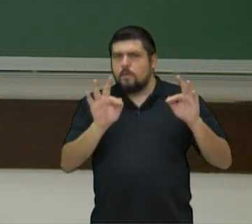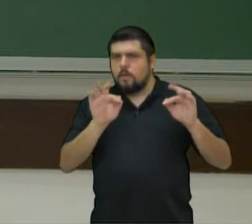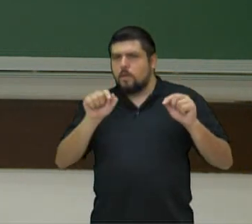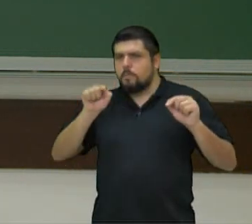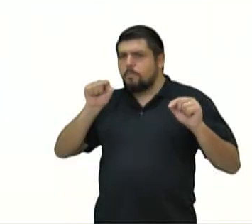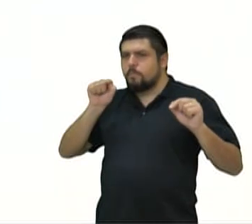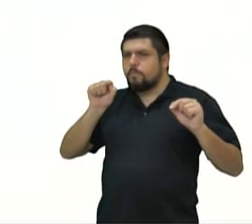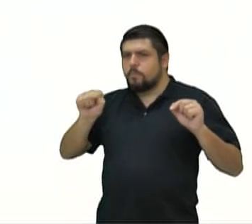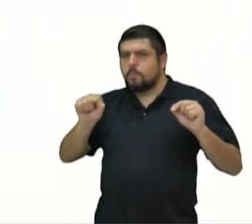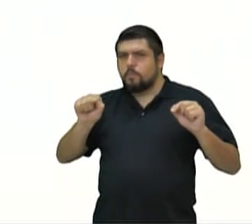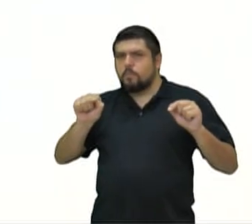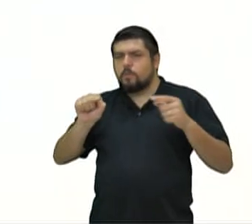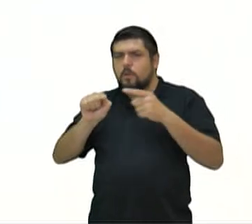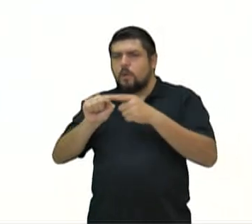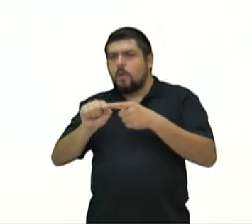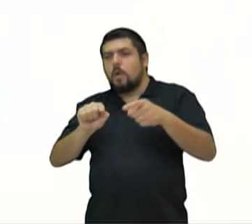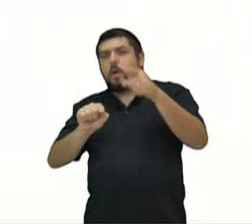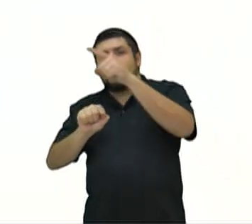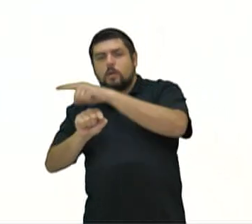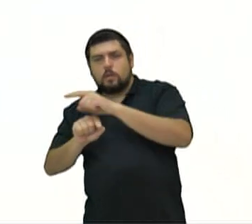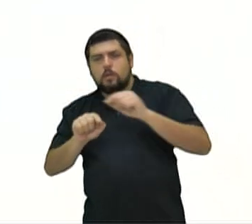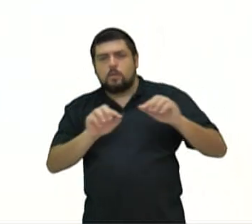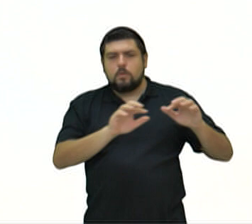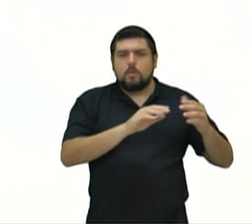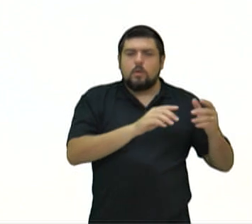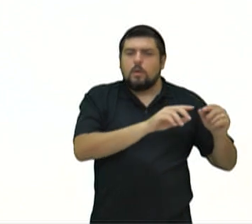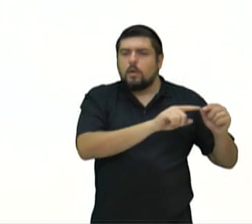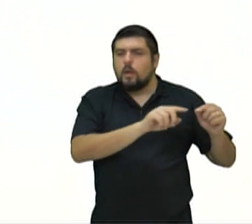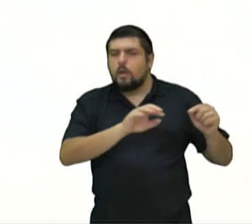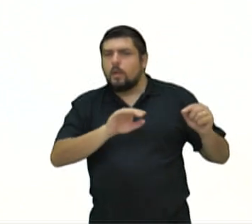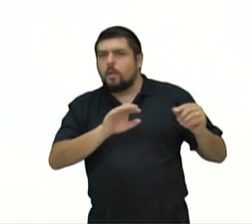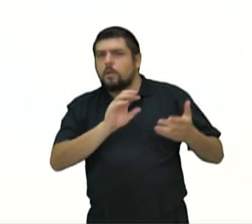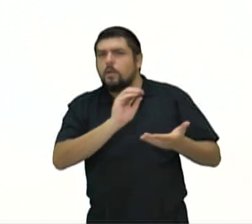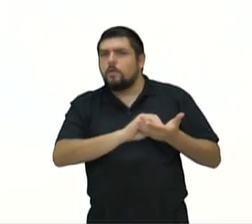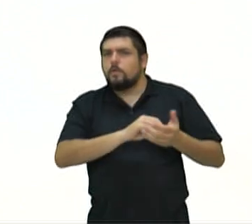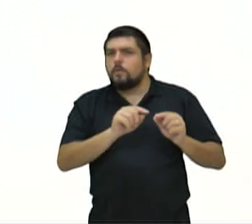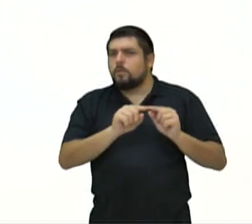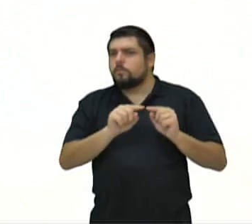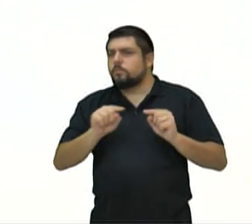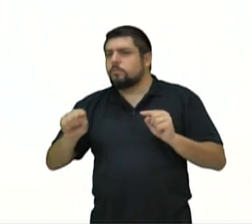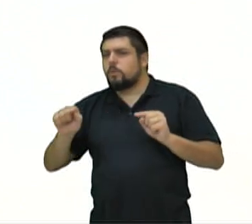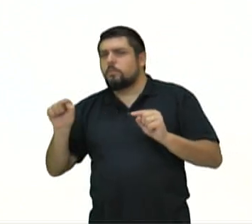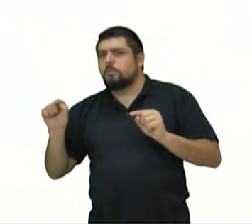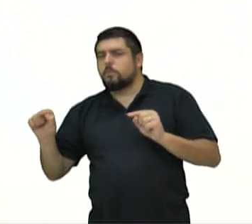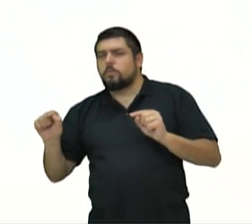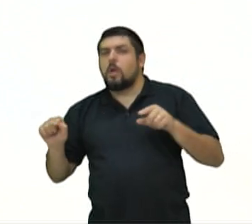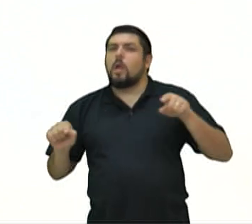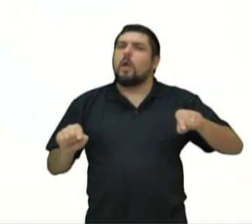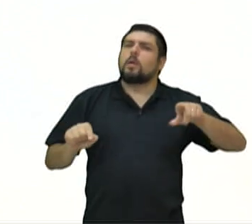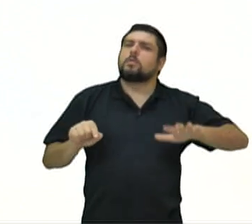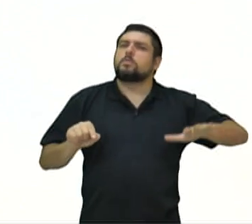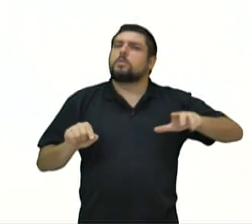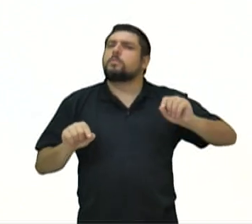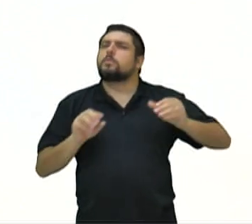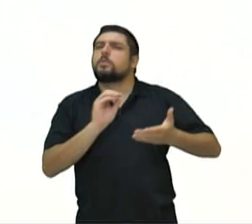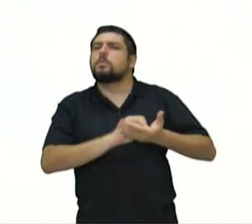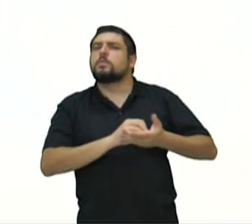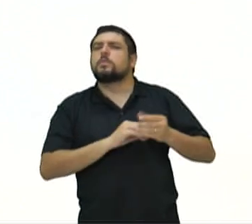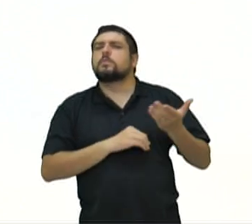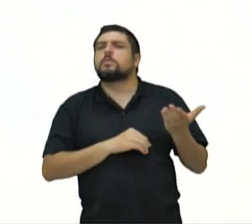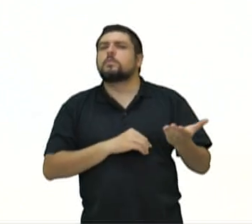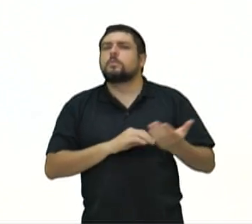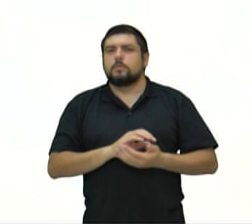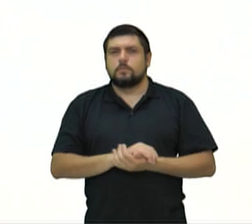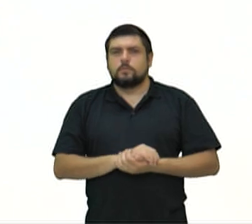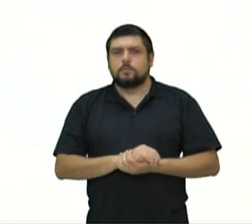e depois o começo da outra oração para vocês completarem. Lembram disso? Qual nós vamos usar nesse caso?